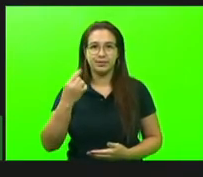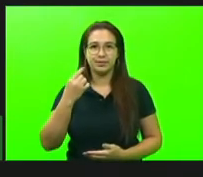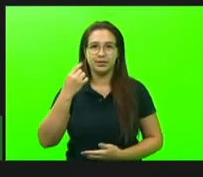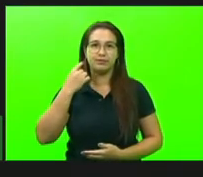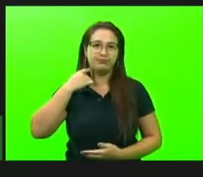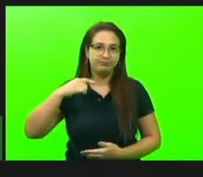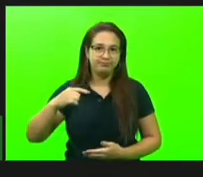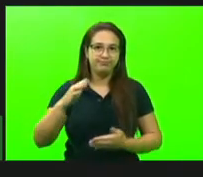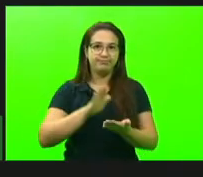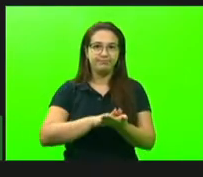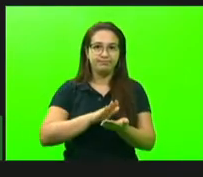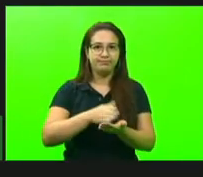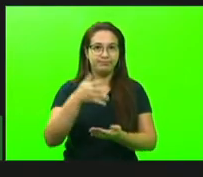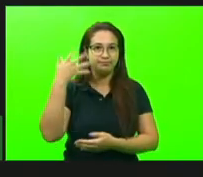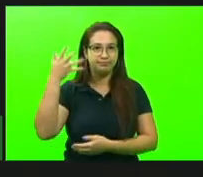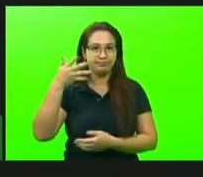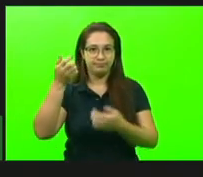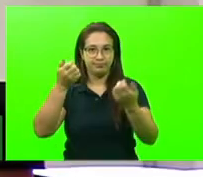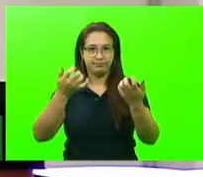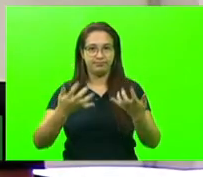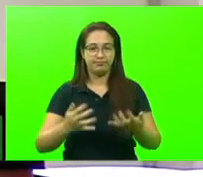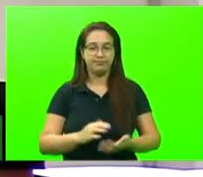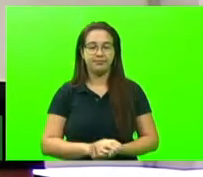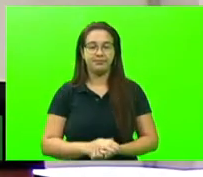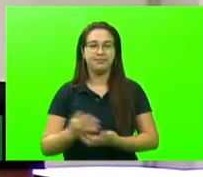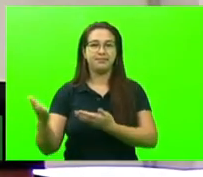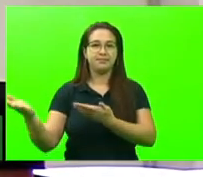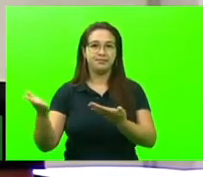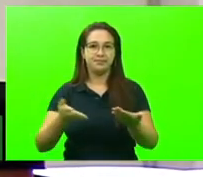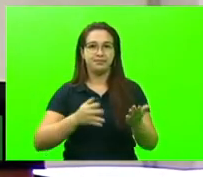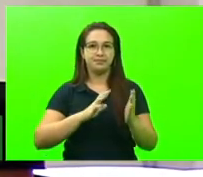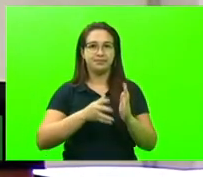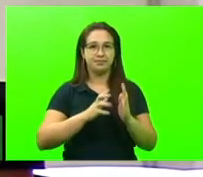pronunciamento. Agora o horário é do bloco